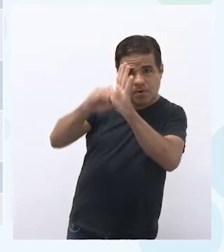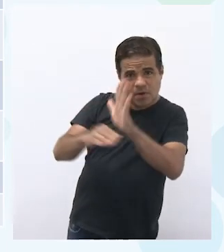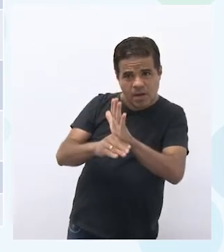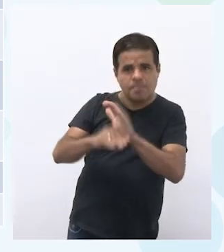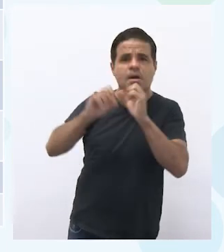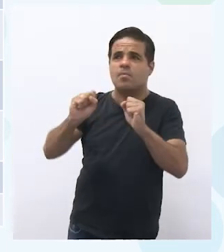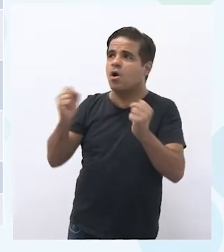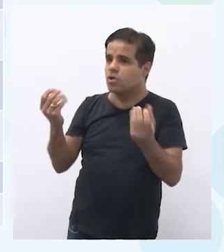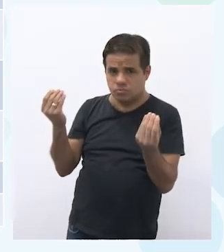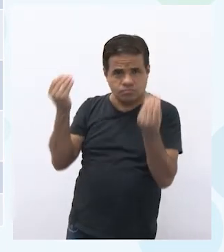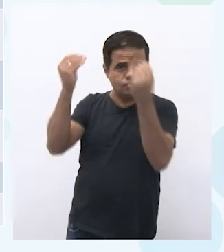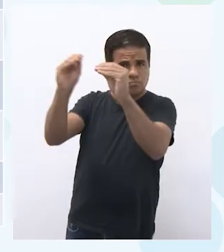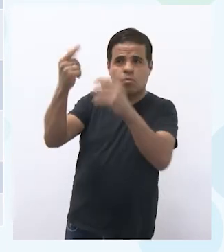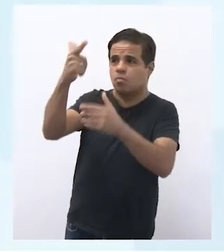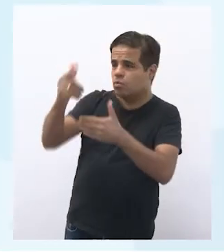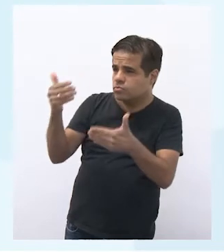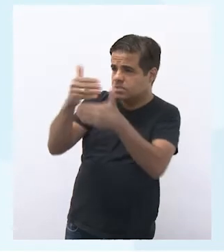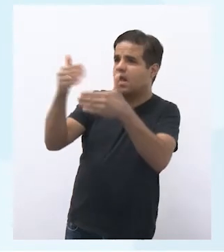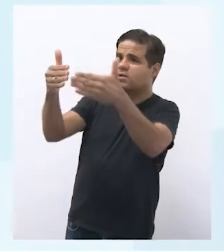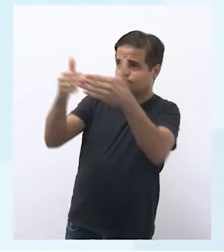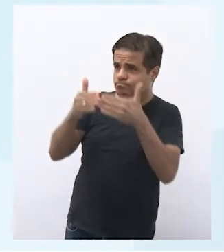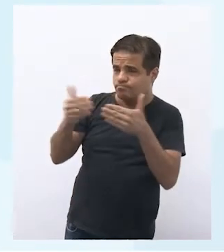pôr o próximo slide, por favor?